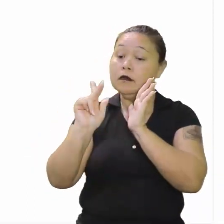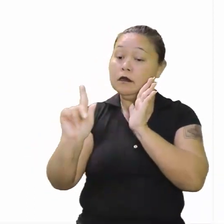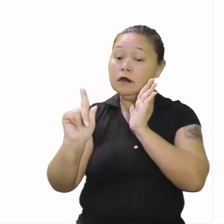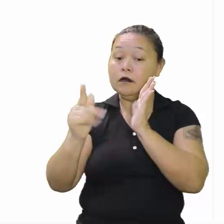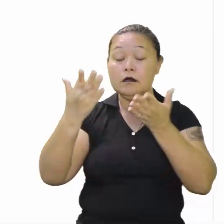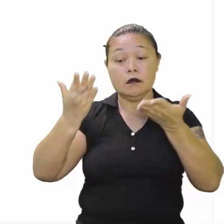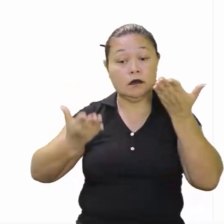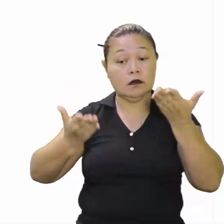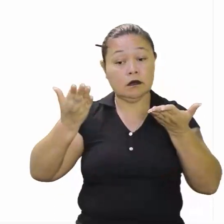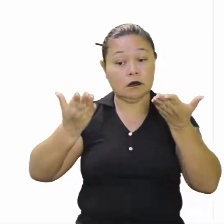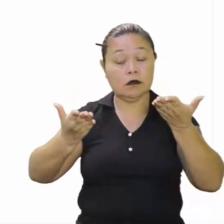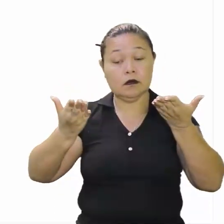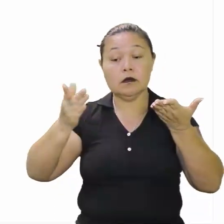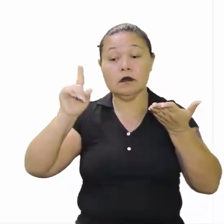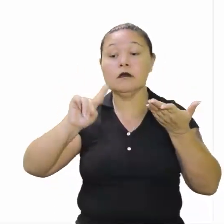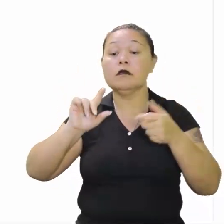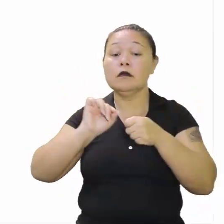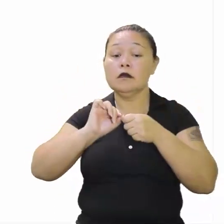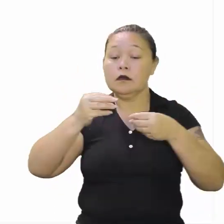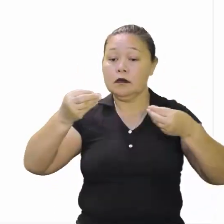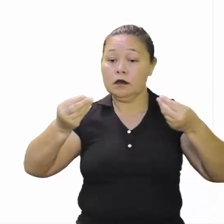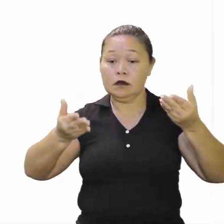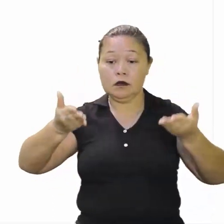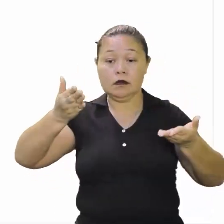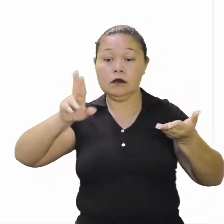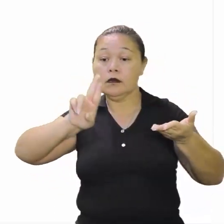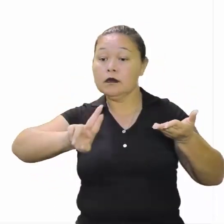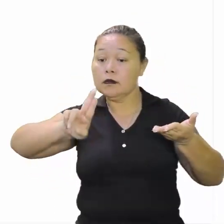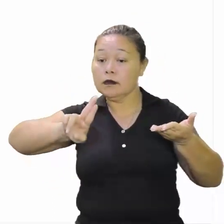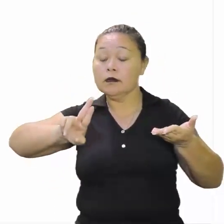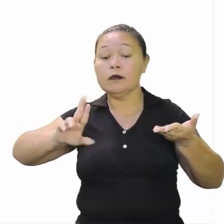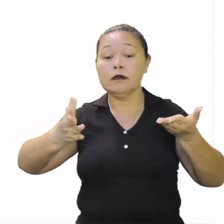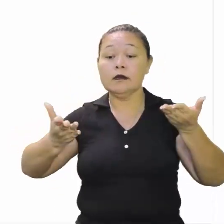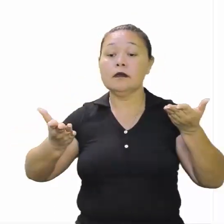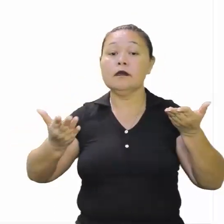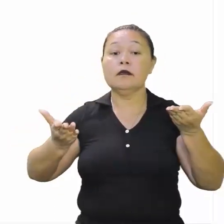é o instrumento para medir a massa.